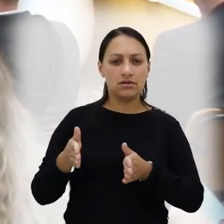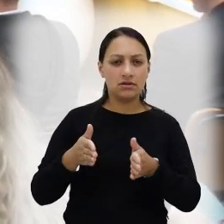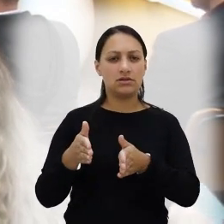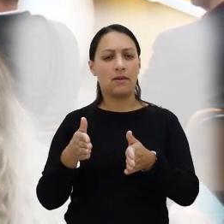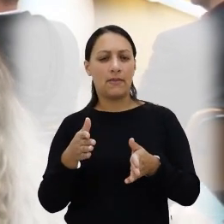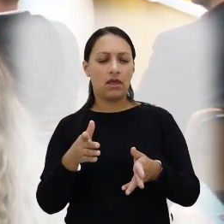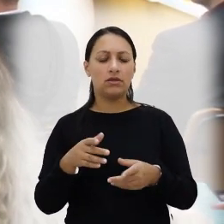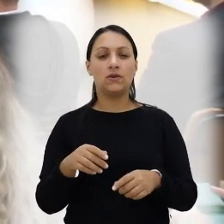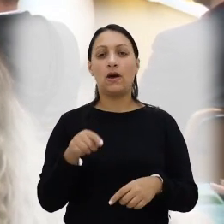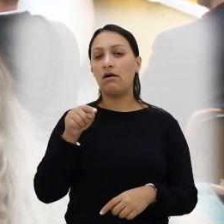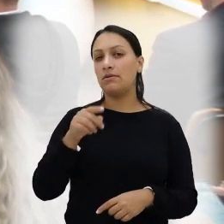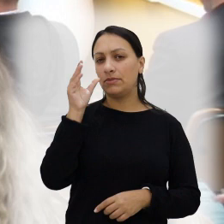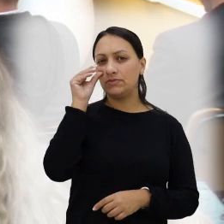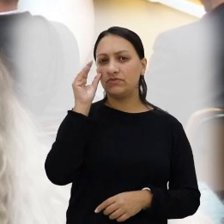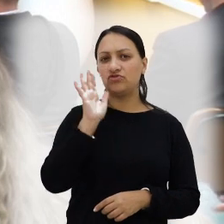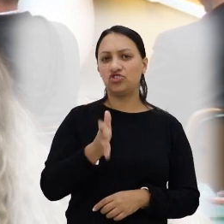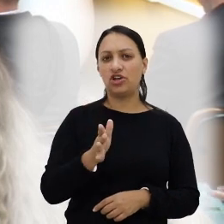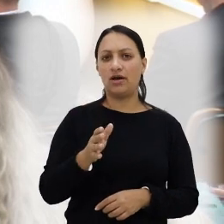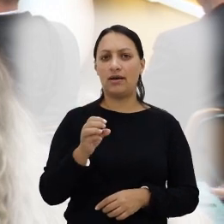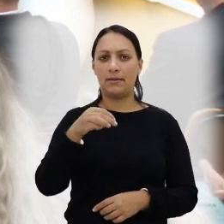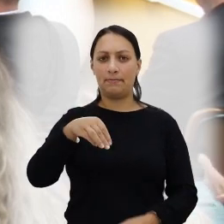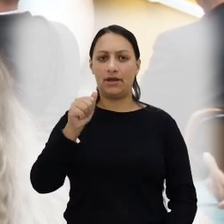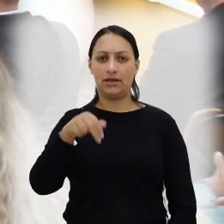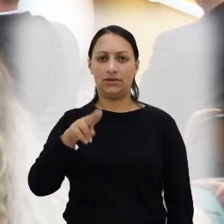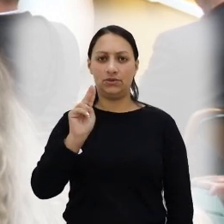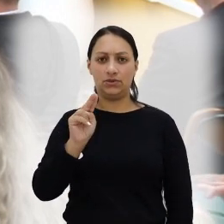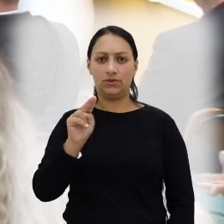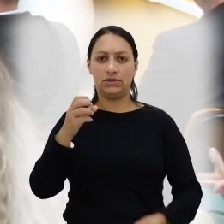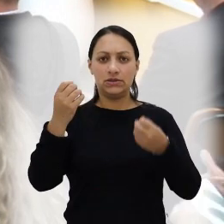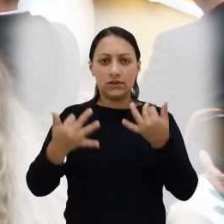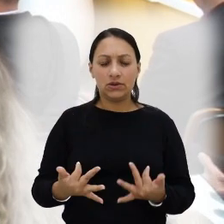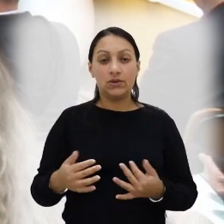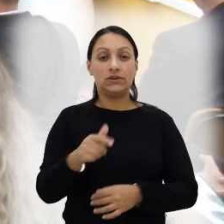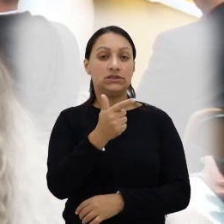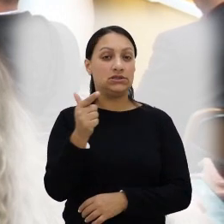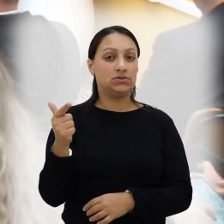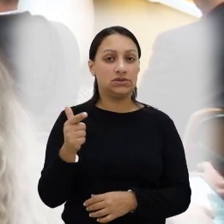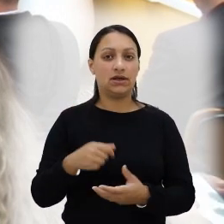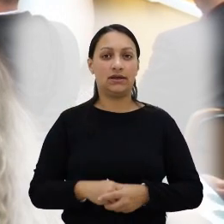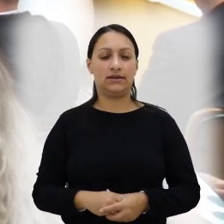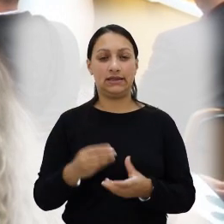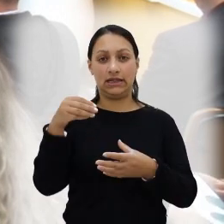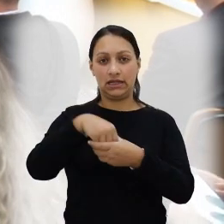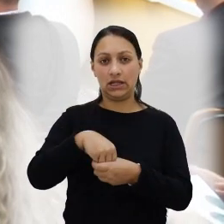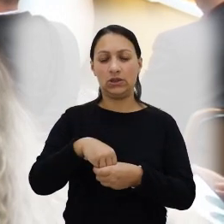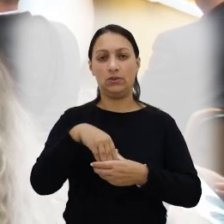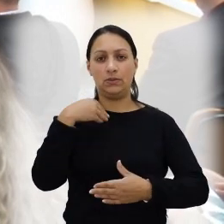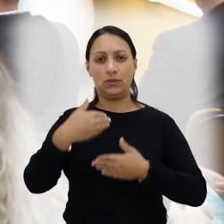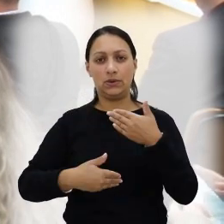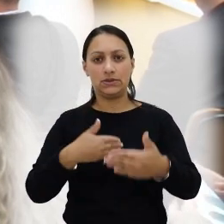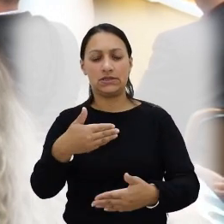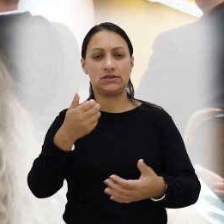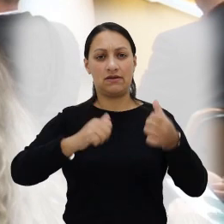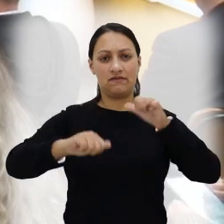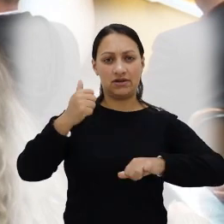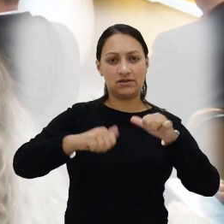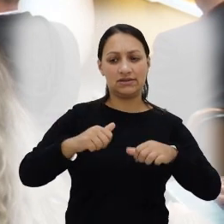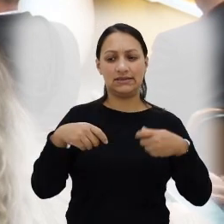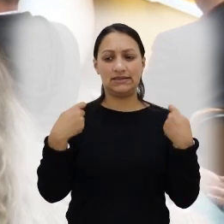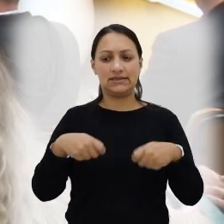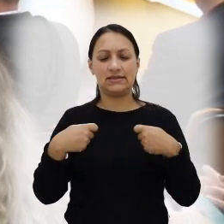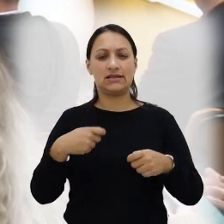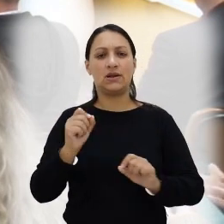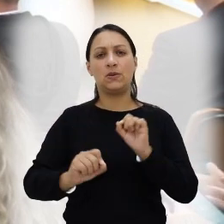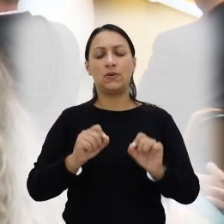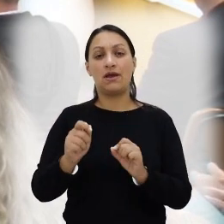faço uma observação que a Manu já fez, vou reforçar isso. A gente não tem, dentro do processo de avaliação, necessariamente